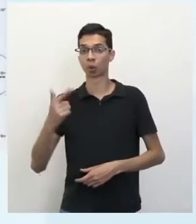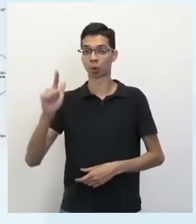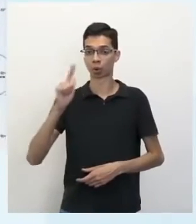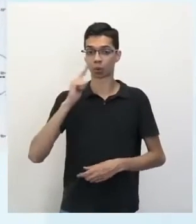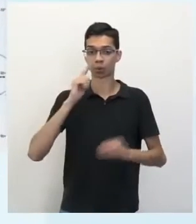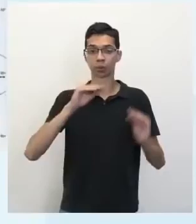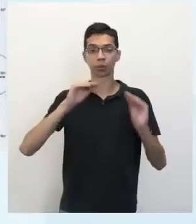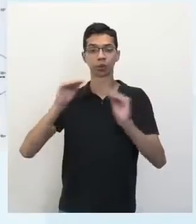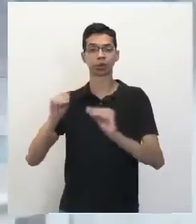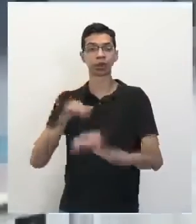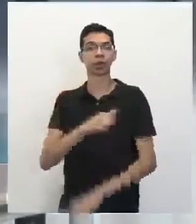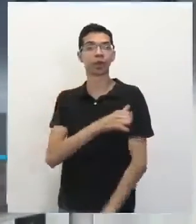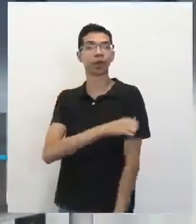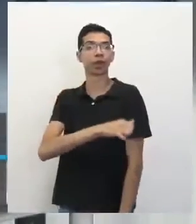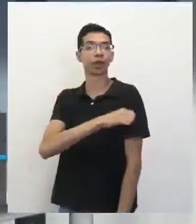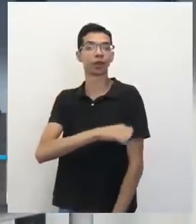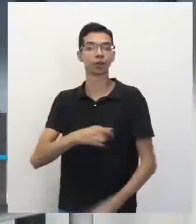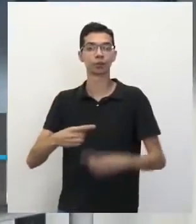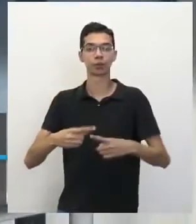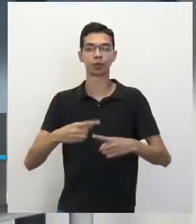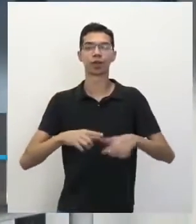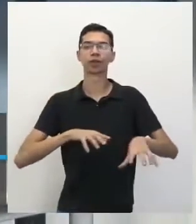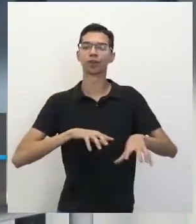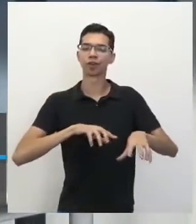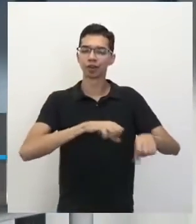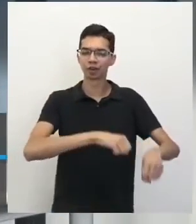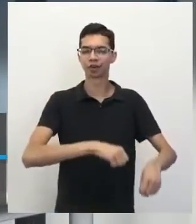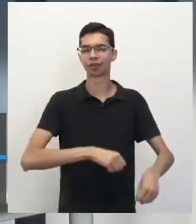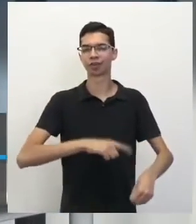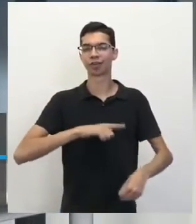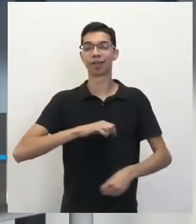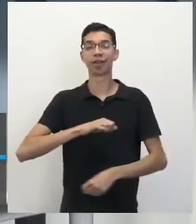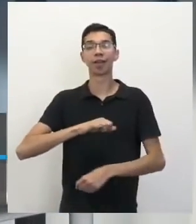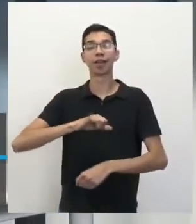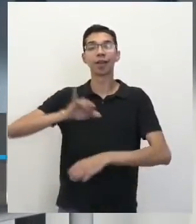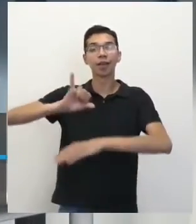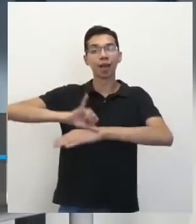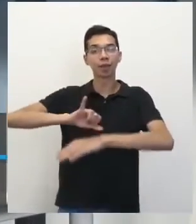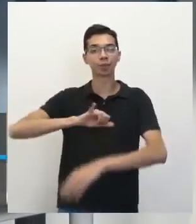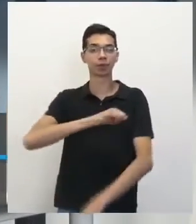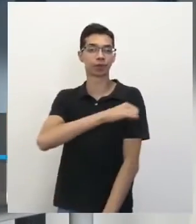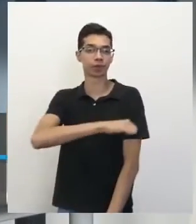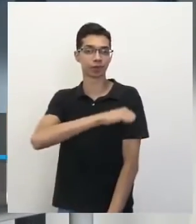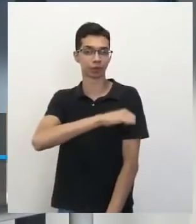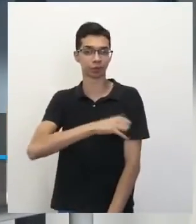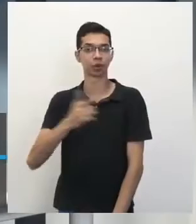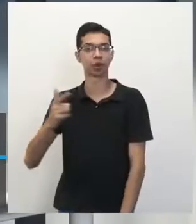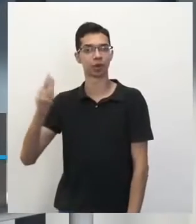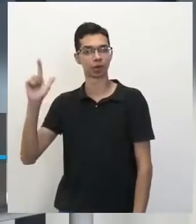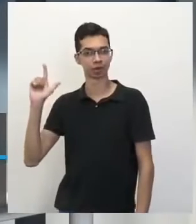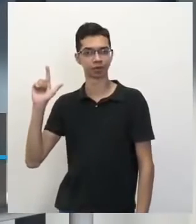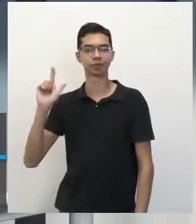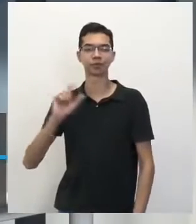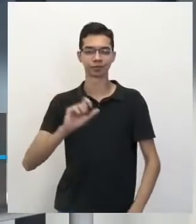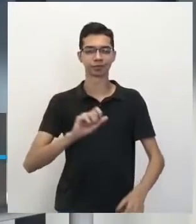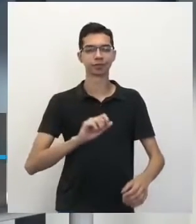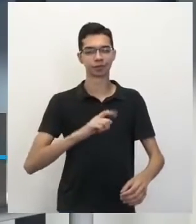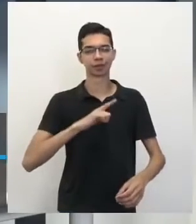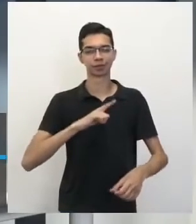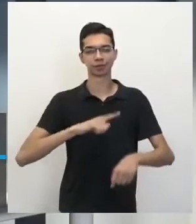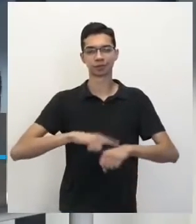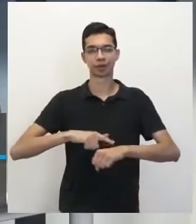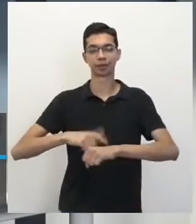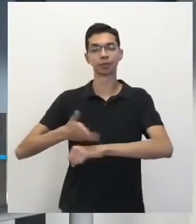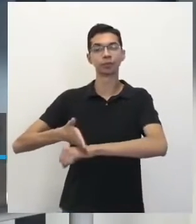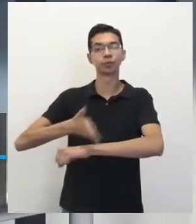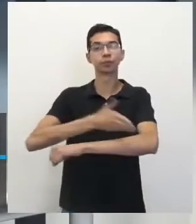por causa, né, da colonização, da capital do Rio de Janeiro ter sido localizada lá num certo período, né? Então